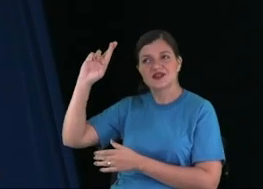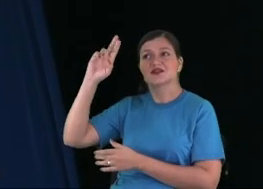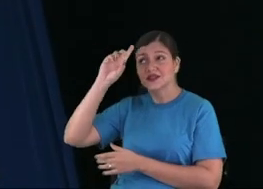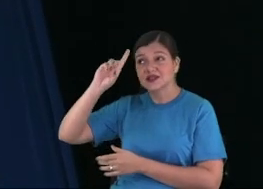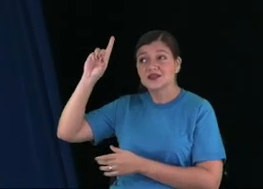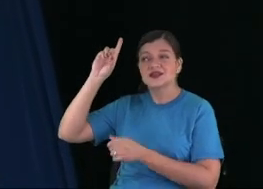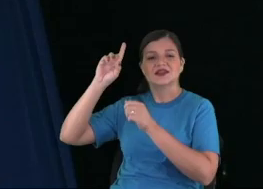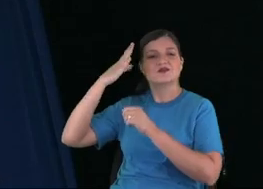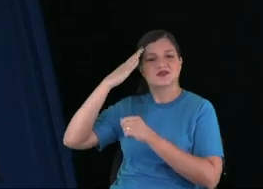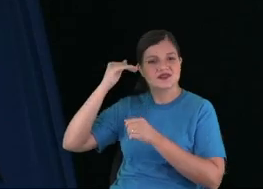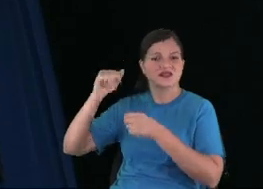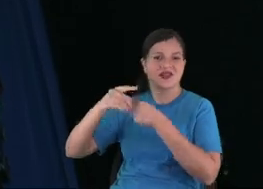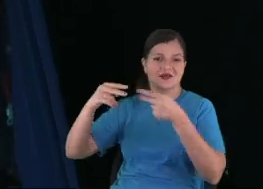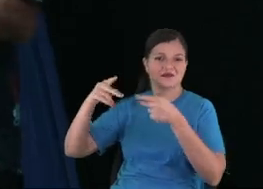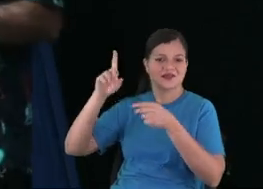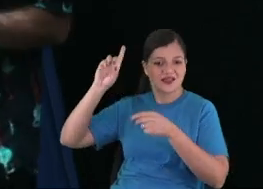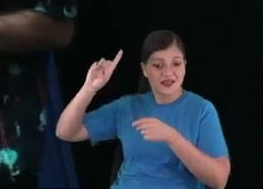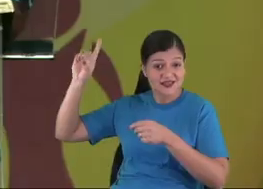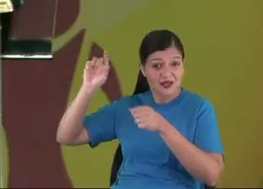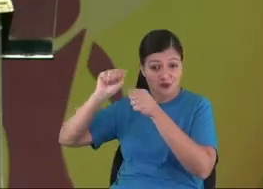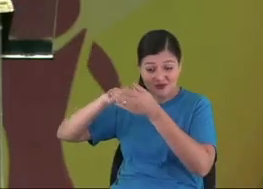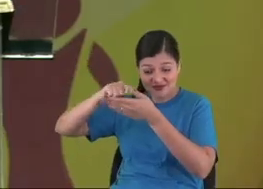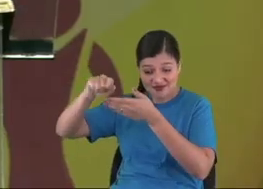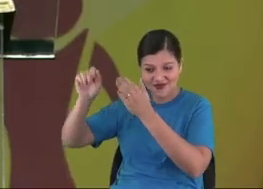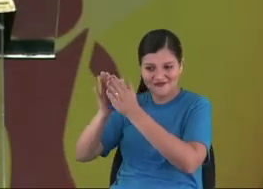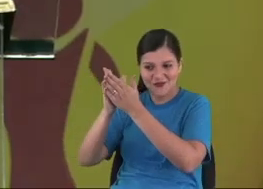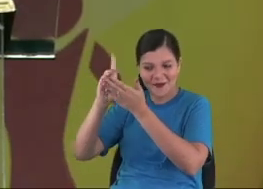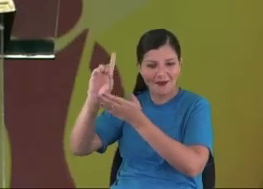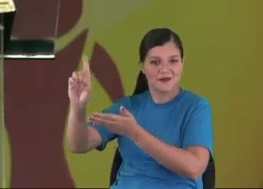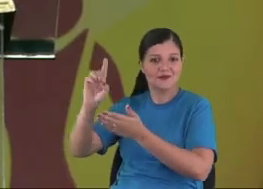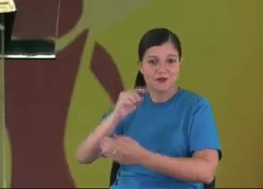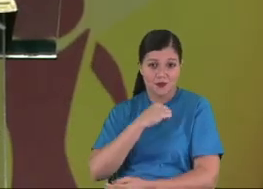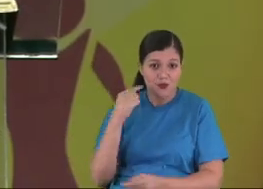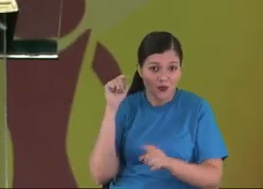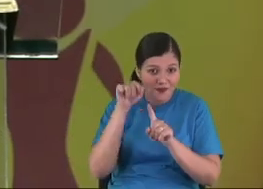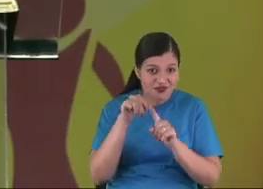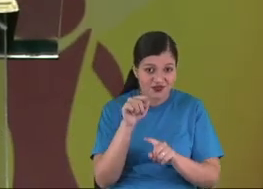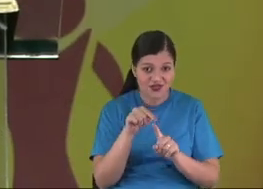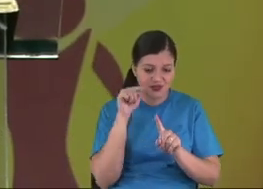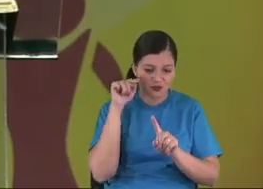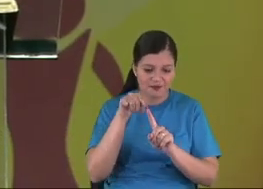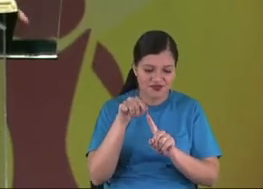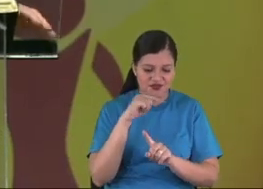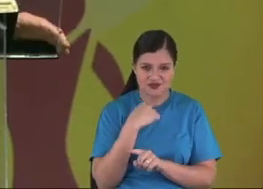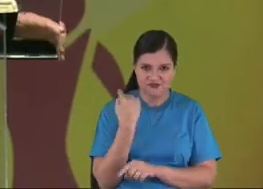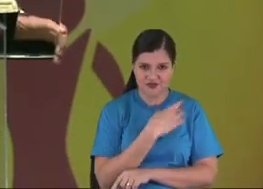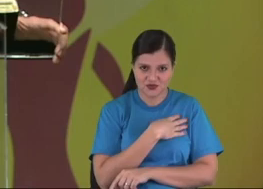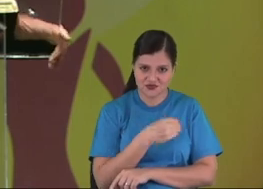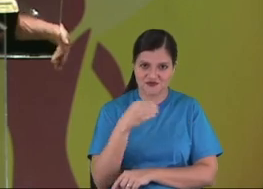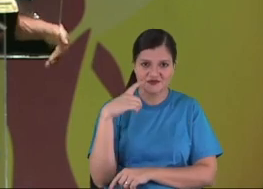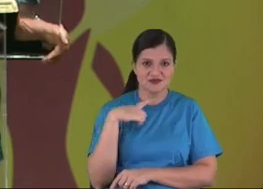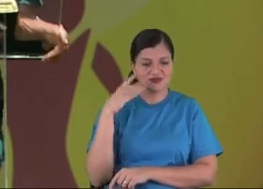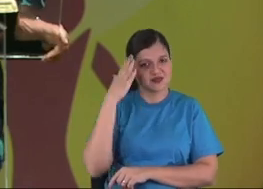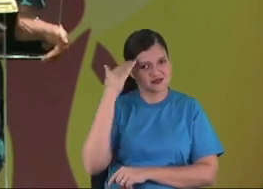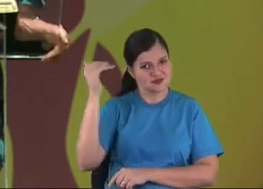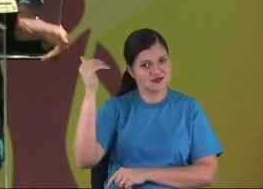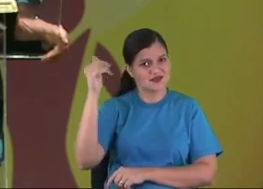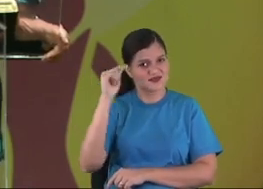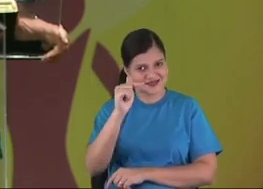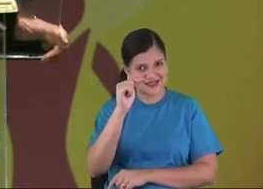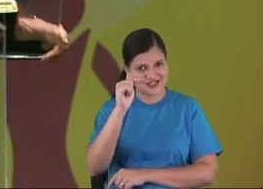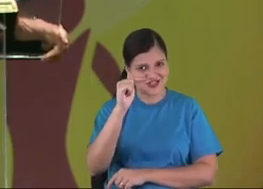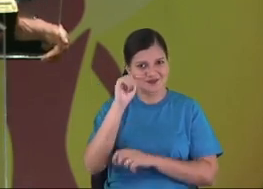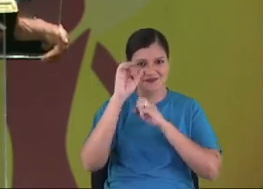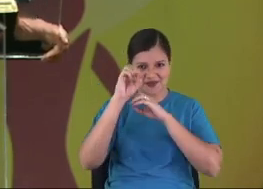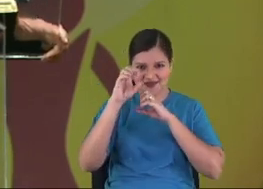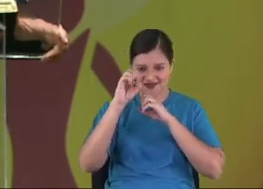o autor da vida. Ele escreveu esse livro para nós, nossos filhos, termos sucesso. Número 7. Ensine para o seu filho que Deus